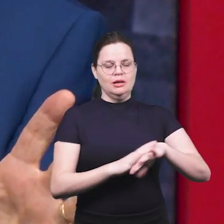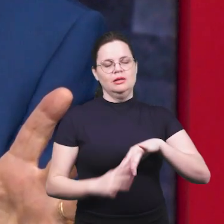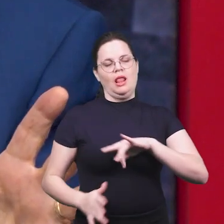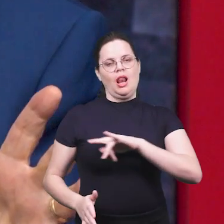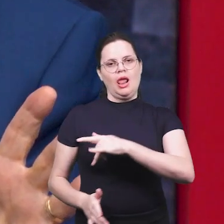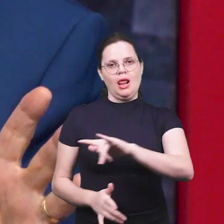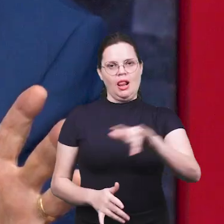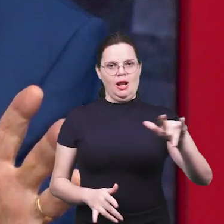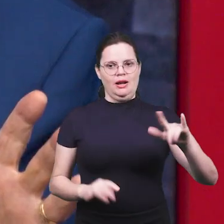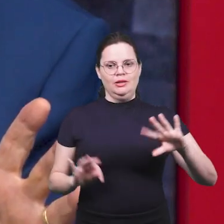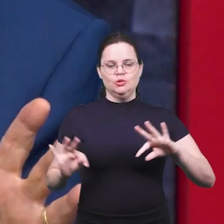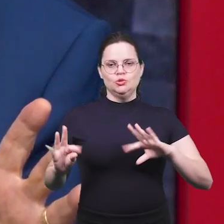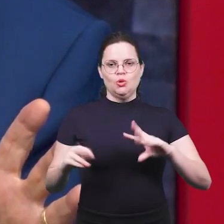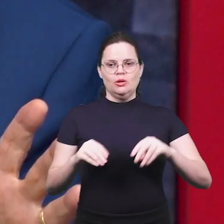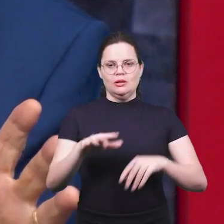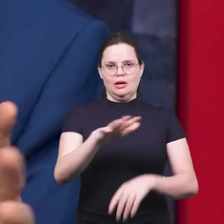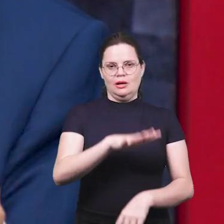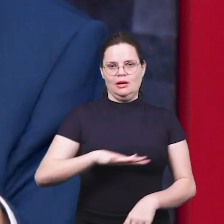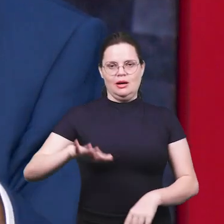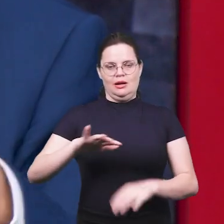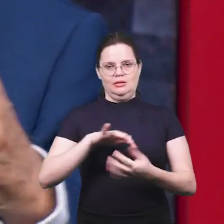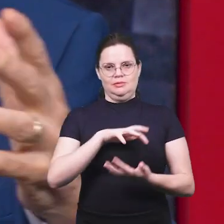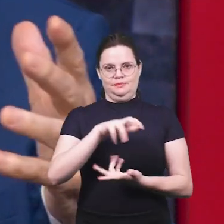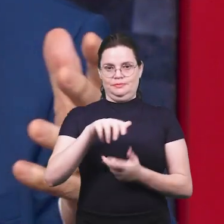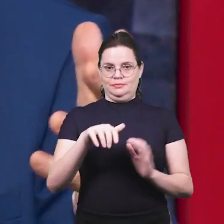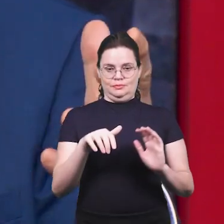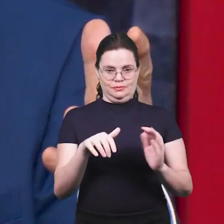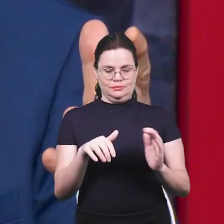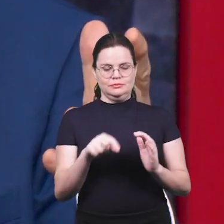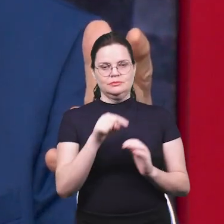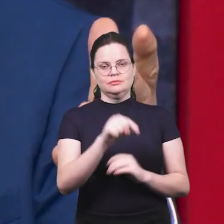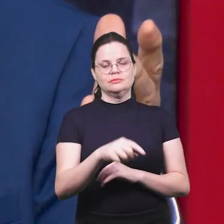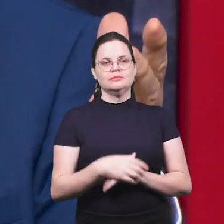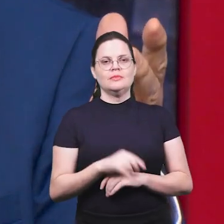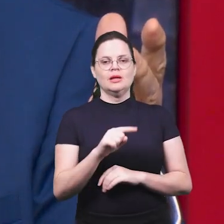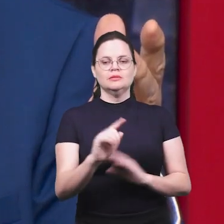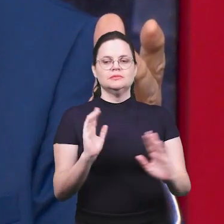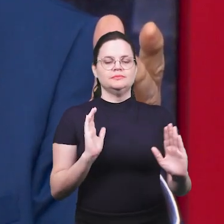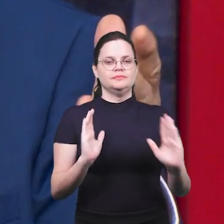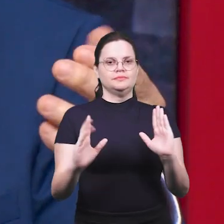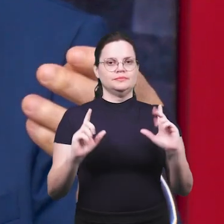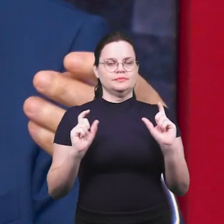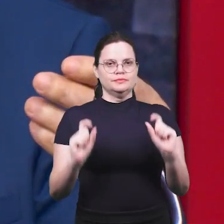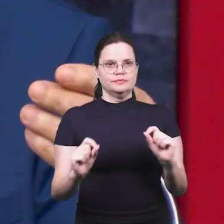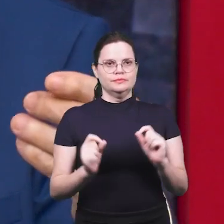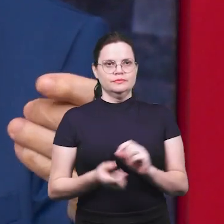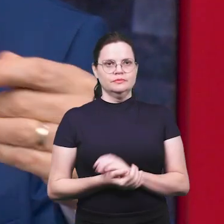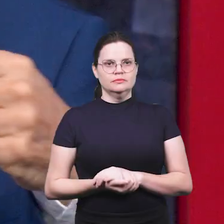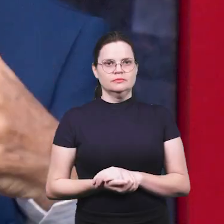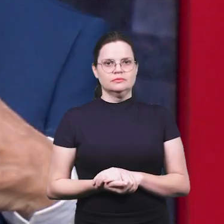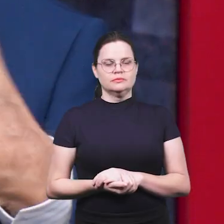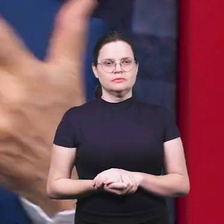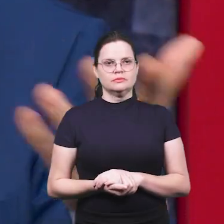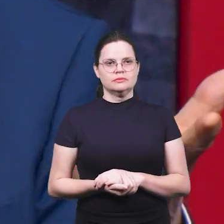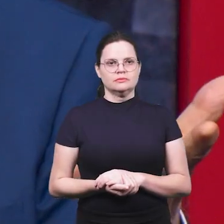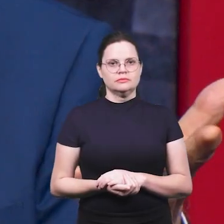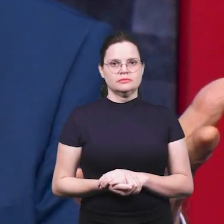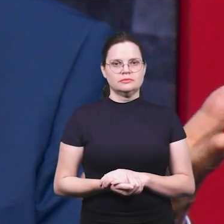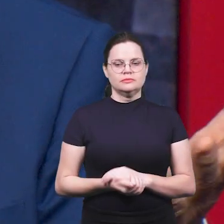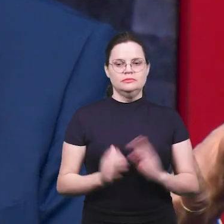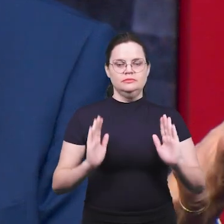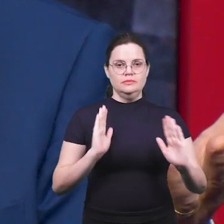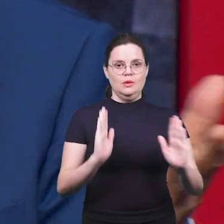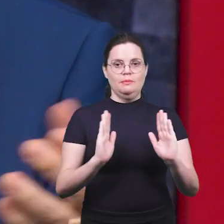região ocidental, período esse que passou a ser chamado do Feudalismo,